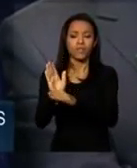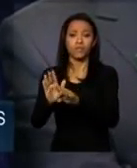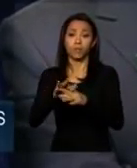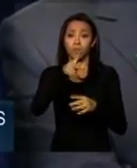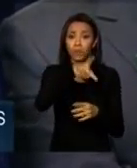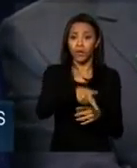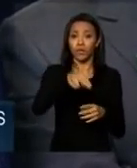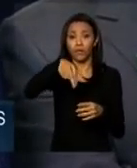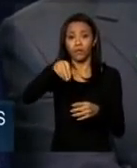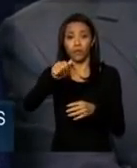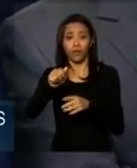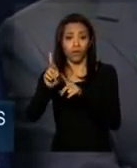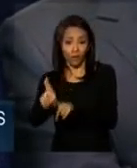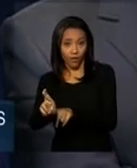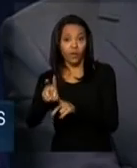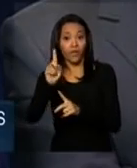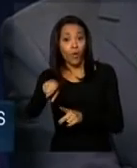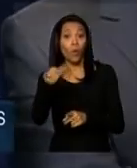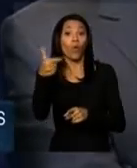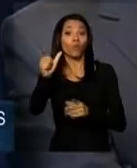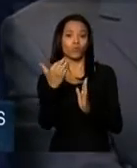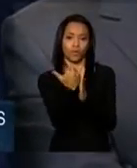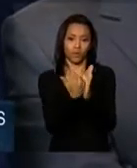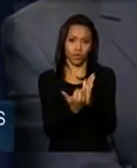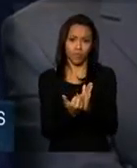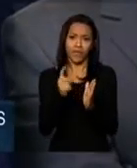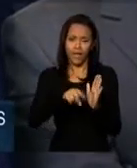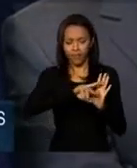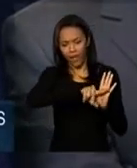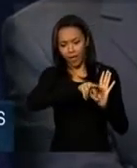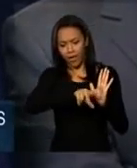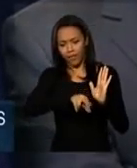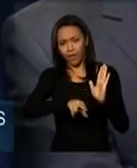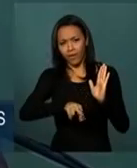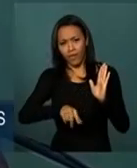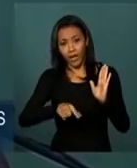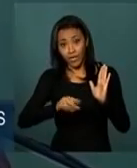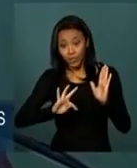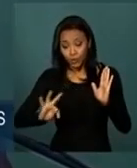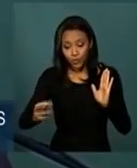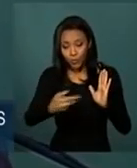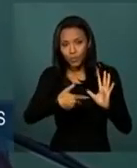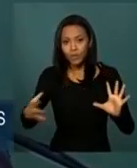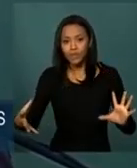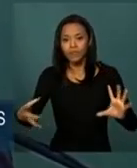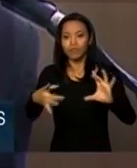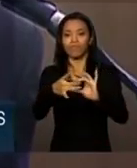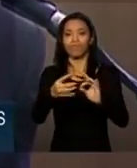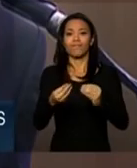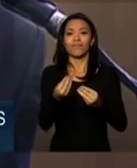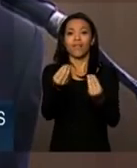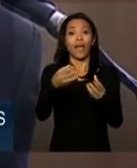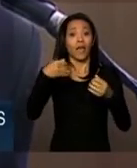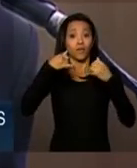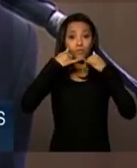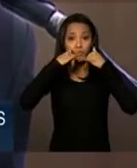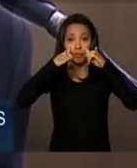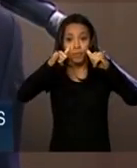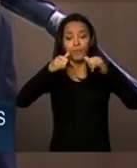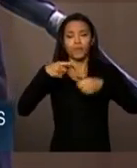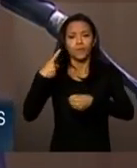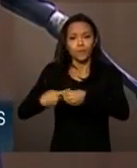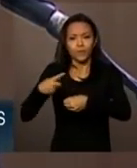de Habitação Rural, ações importantes que, quando você vincula, você ter energia elétrica na zona